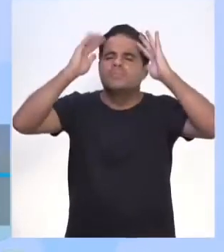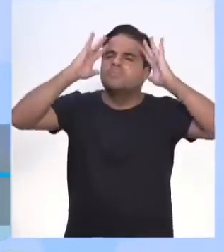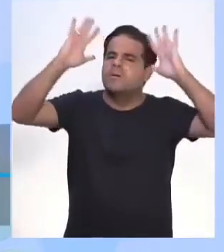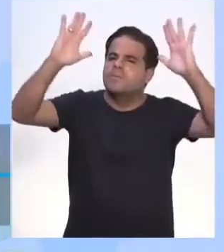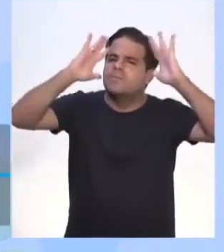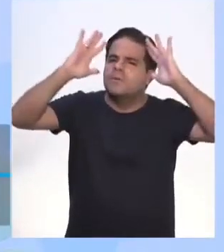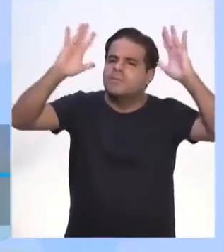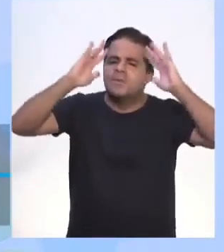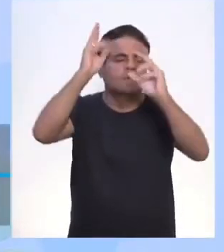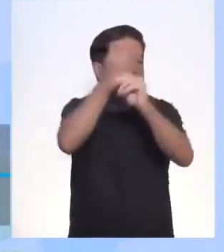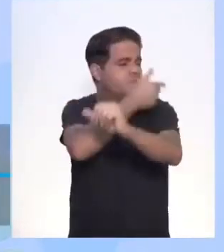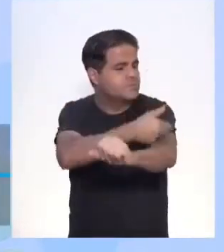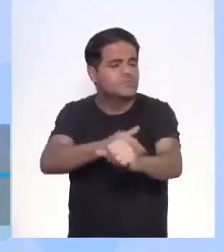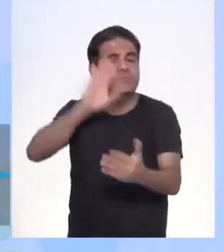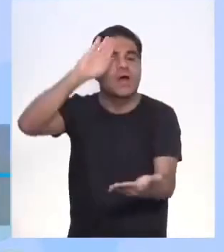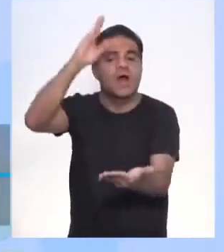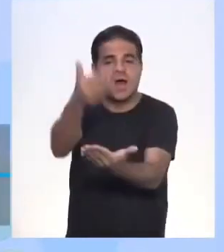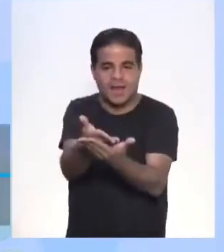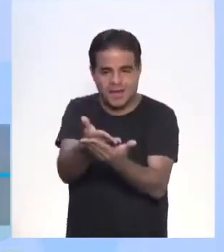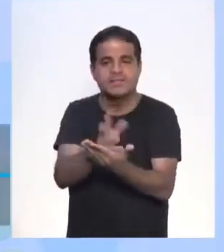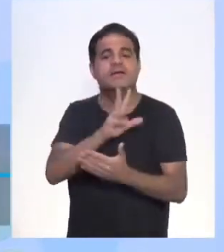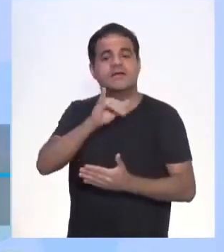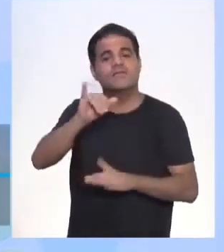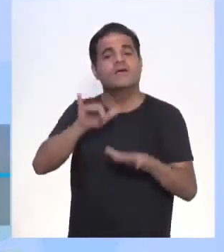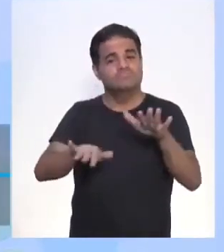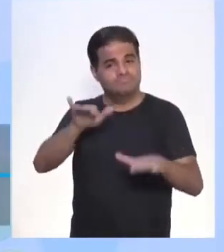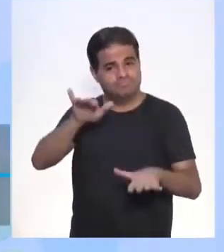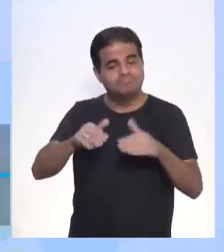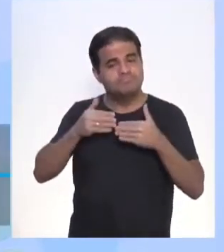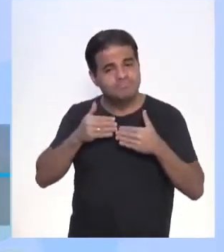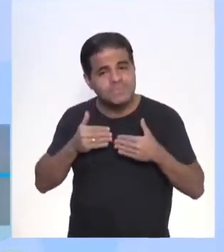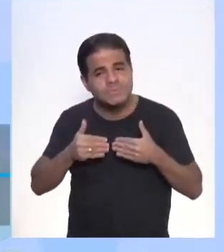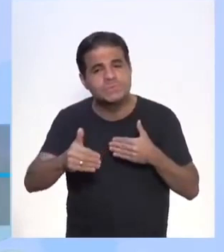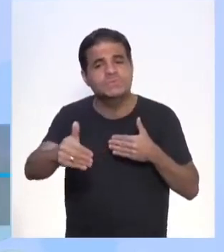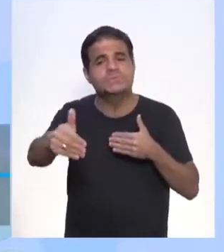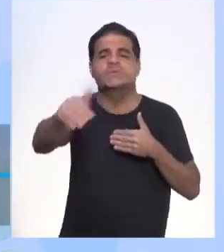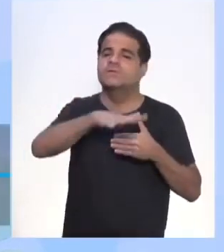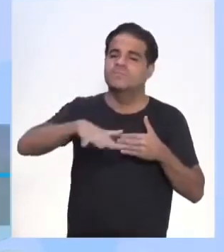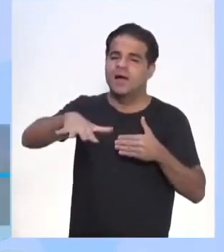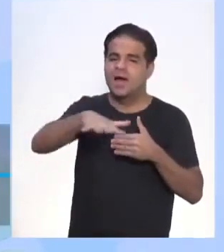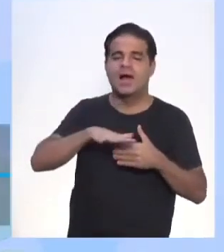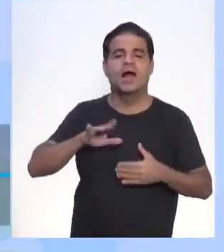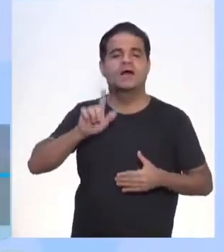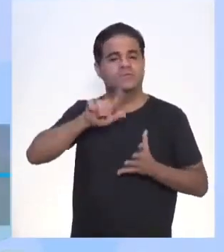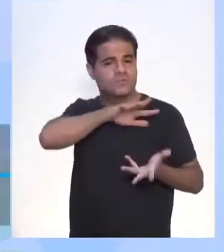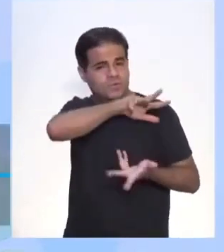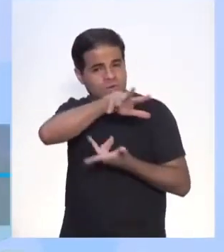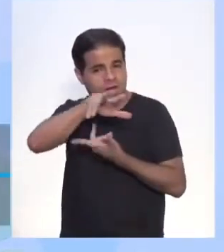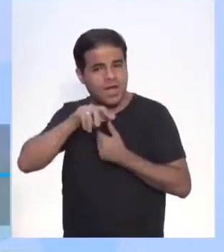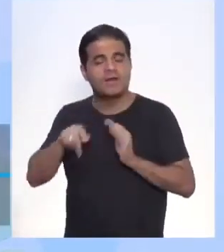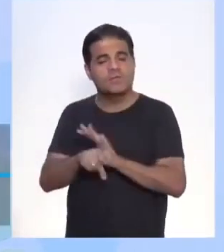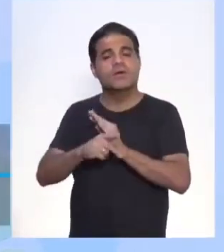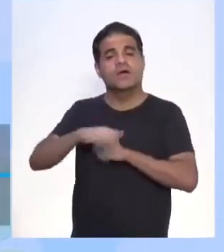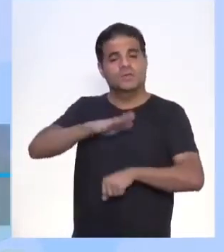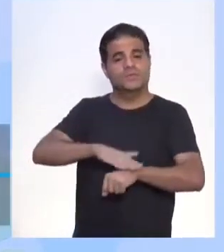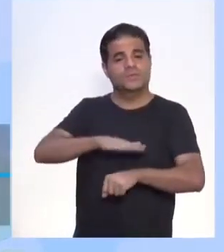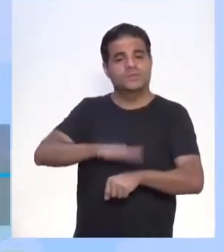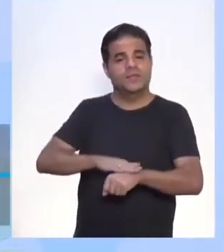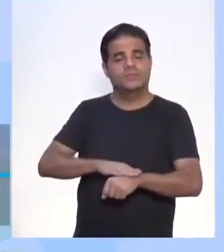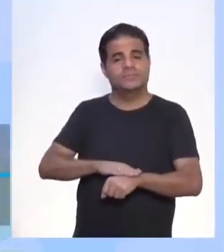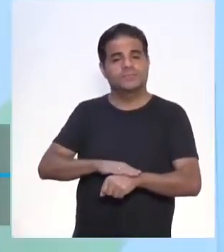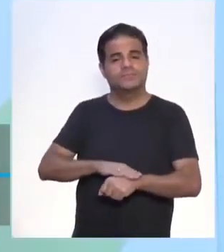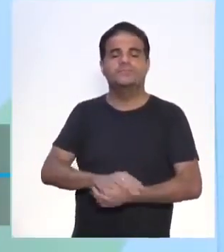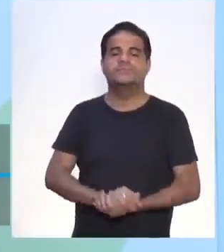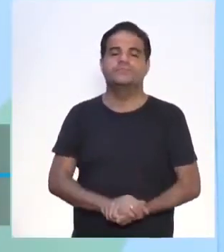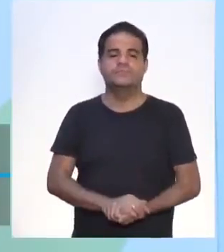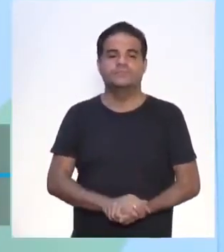pensamentos, de costumes, de crenças, que vão variar ao decorrer do espaço geográfico que nós fazemos parte e do tempo. Ó, a gente